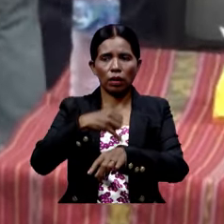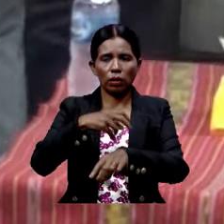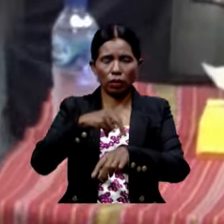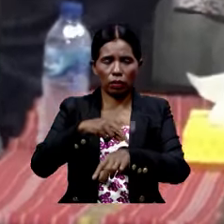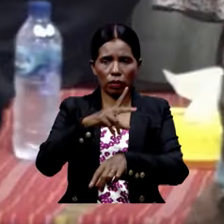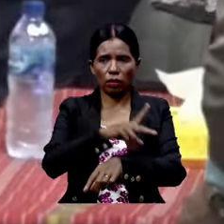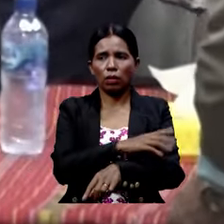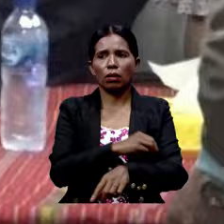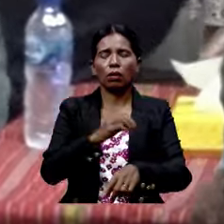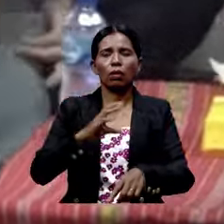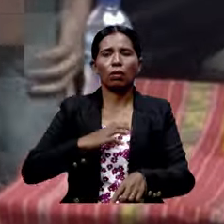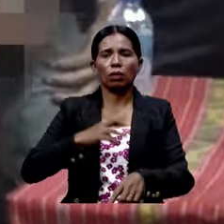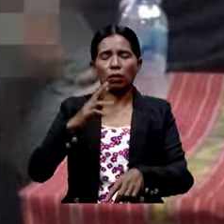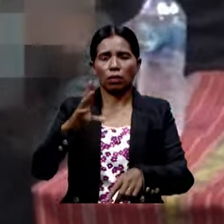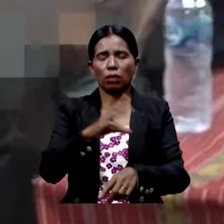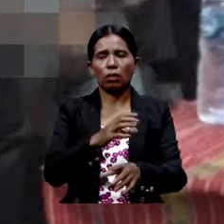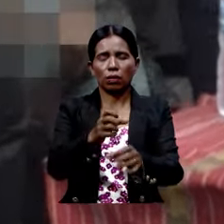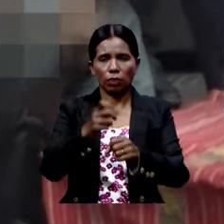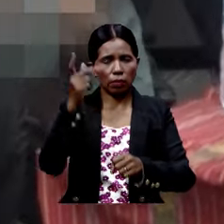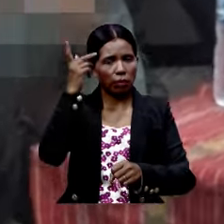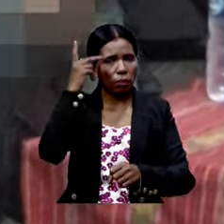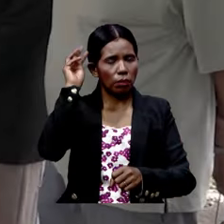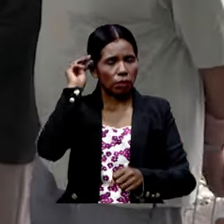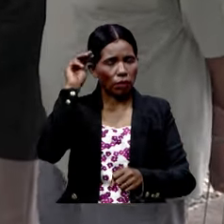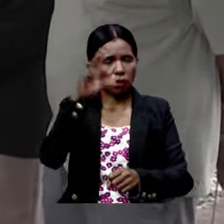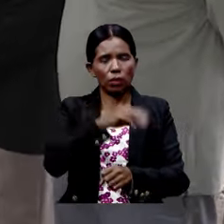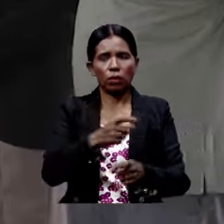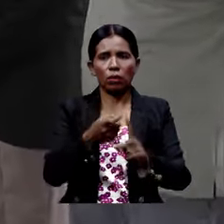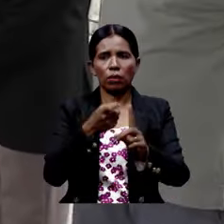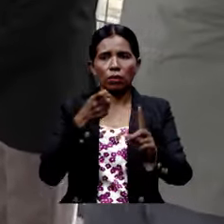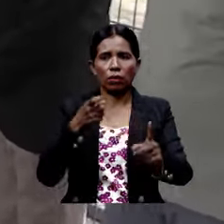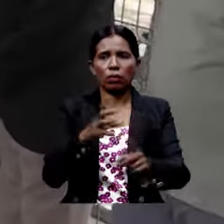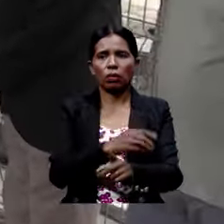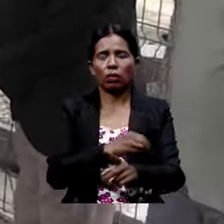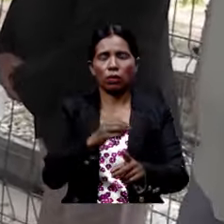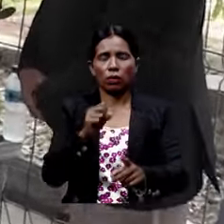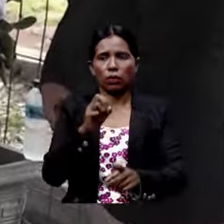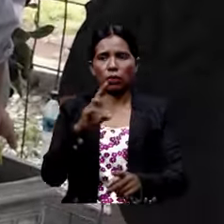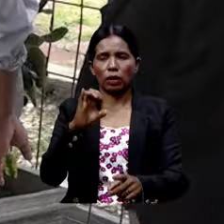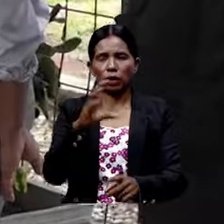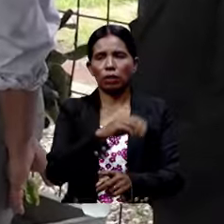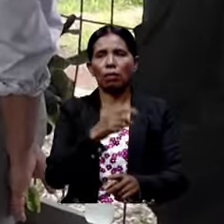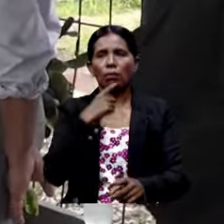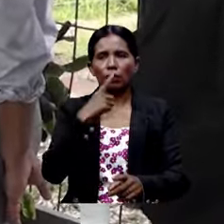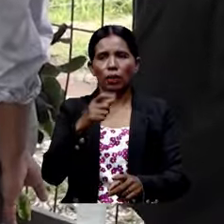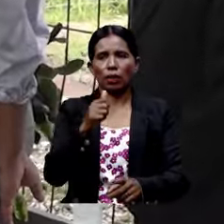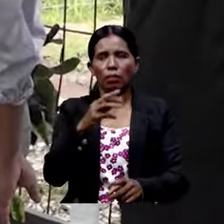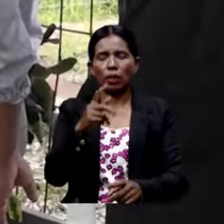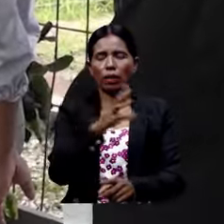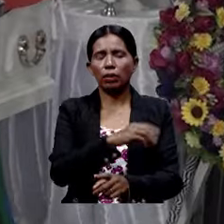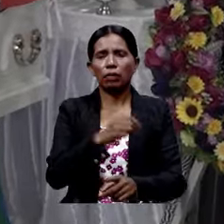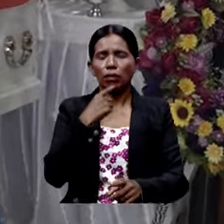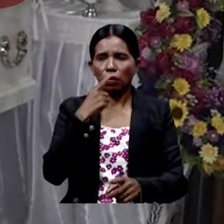Nicolau Lobato Comoro hafo in simu primeiro ministro nebe fila husi Davos Suiza. Maktoban Amandio de Sá